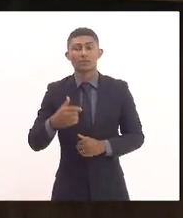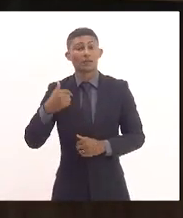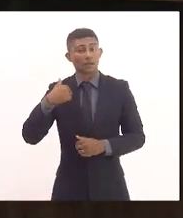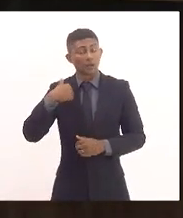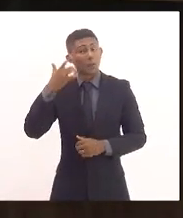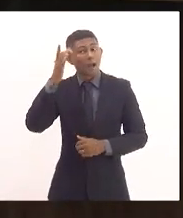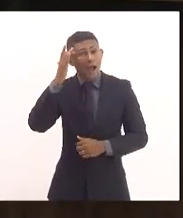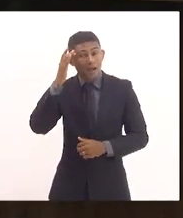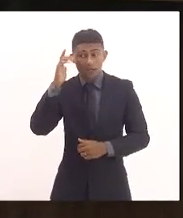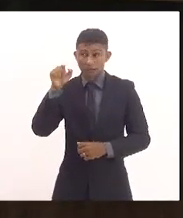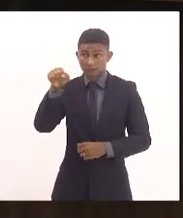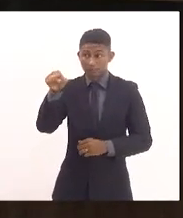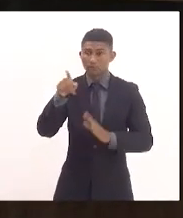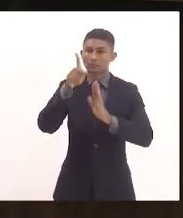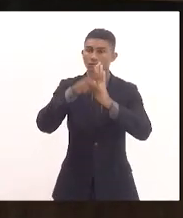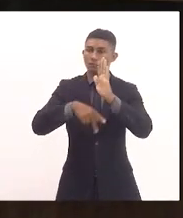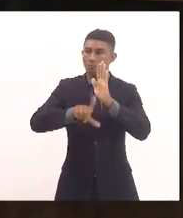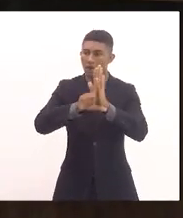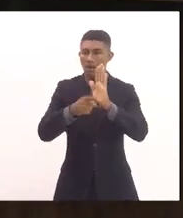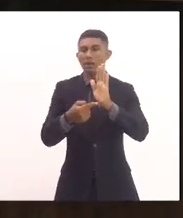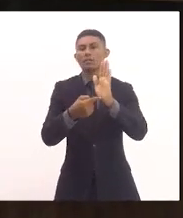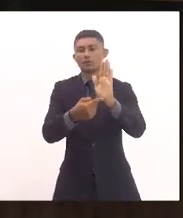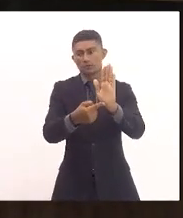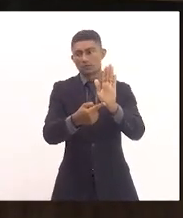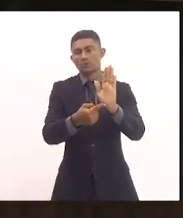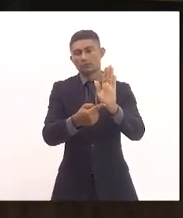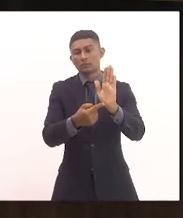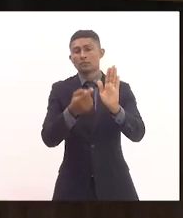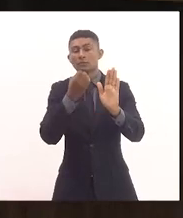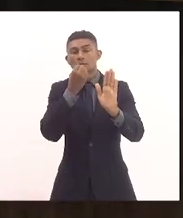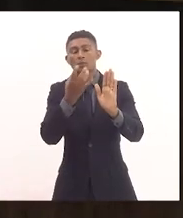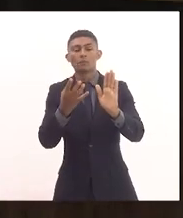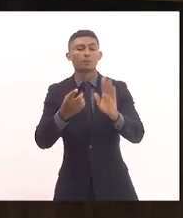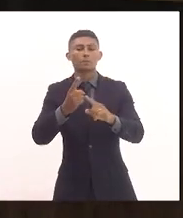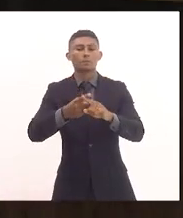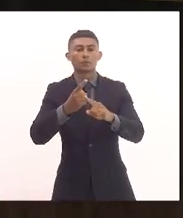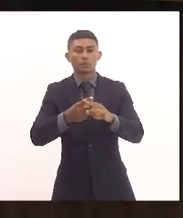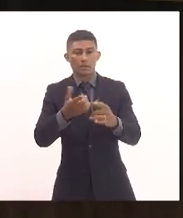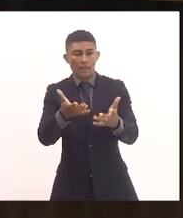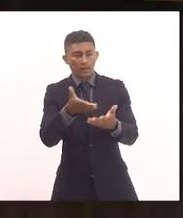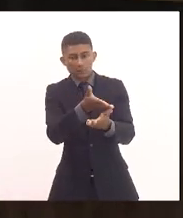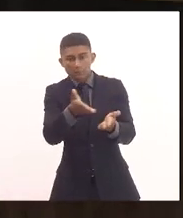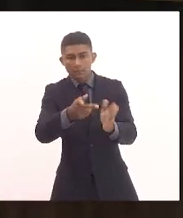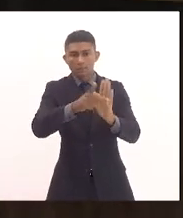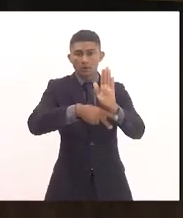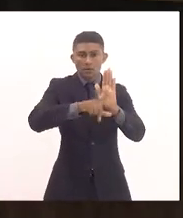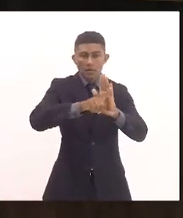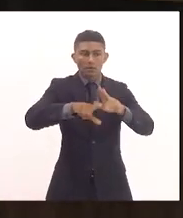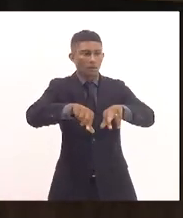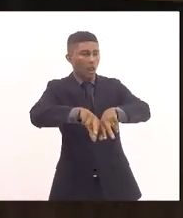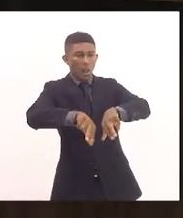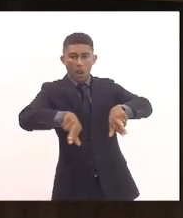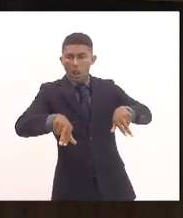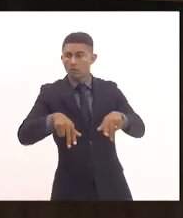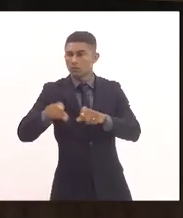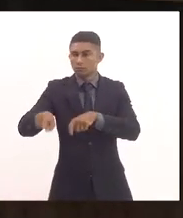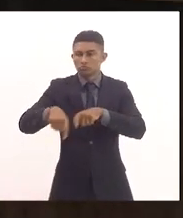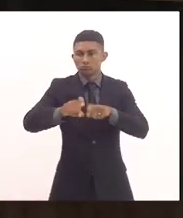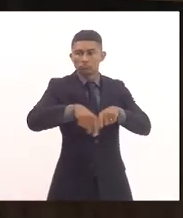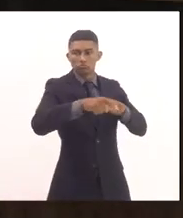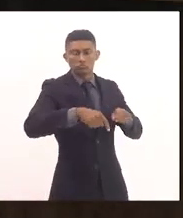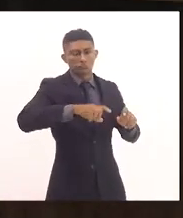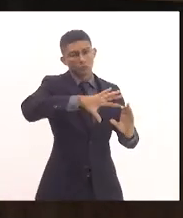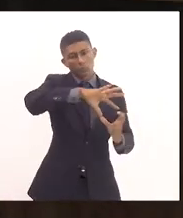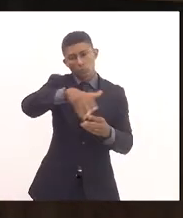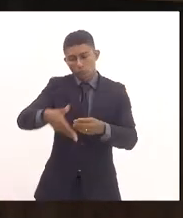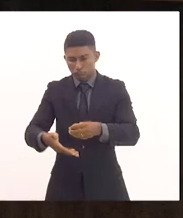eu que o seu projeto quer garantir que esses projetos de agroecologia, de produção sustentável,